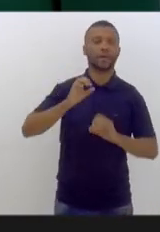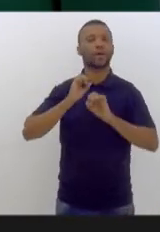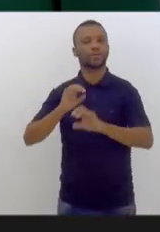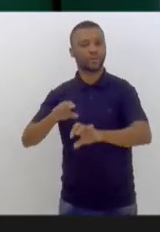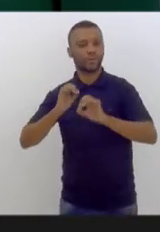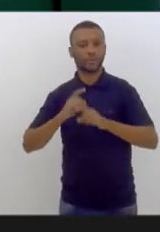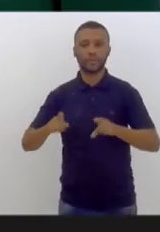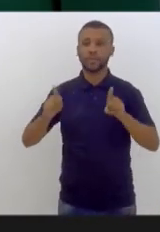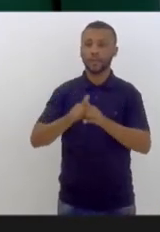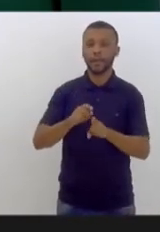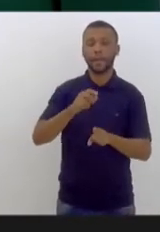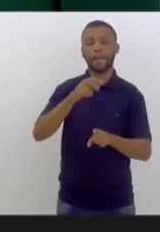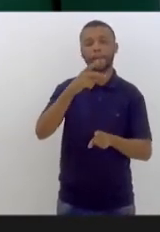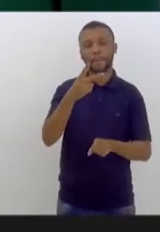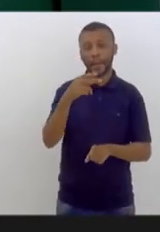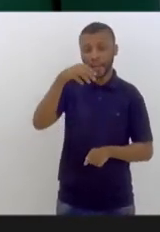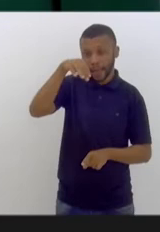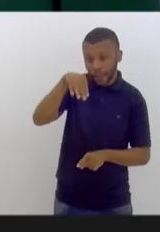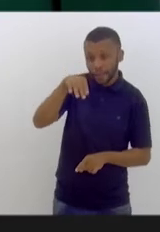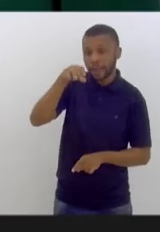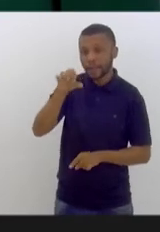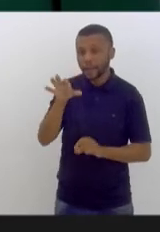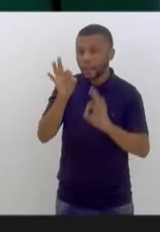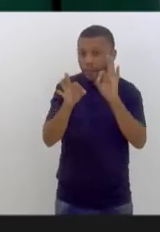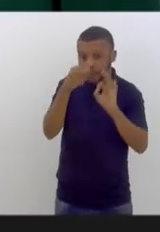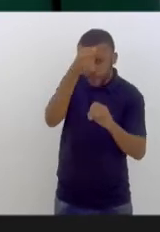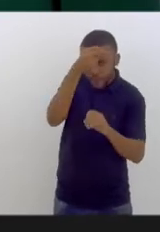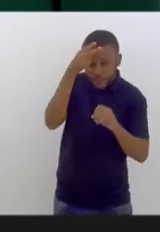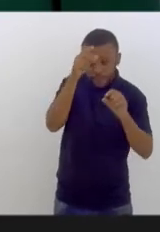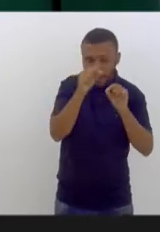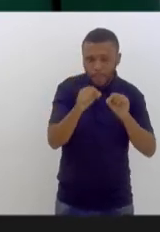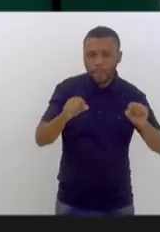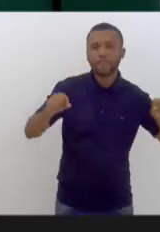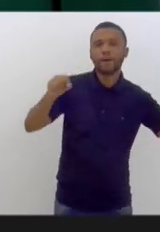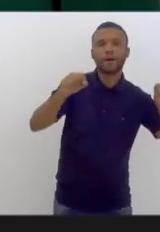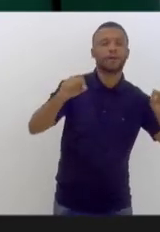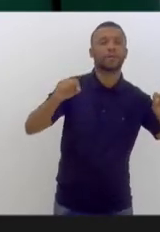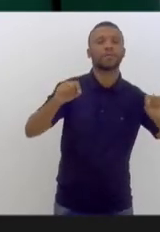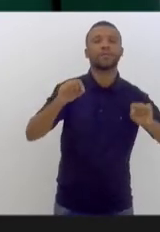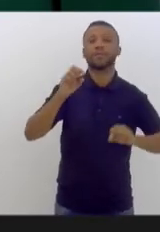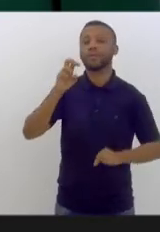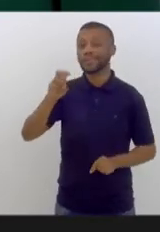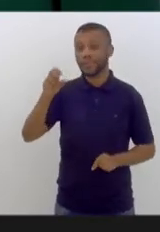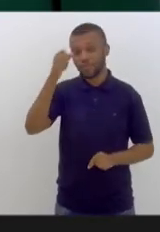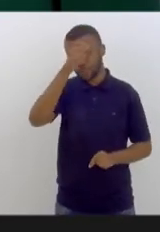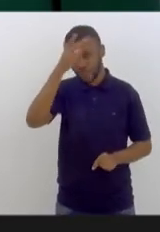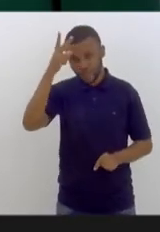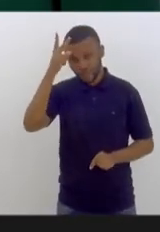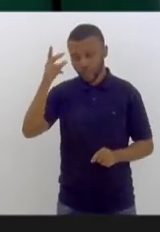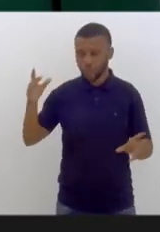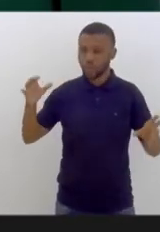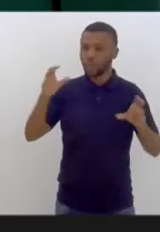educação. Apenas 5 municípios dos 92 não iniciaram